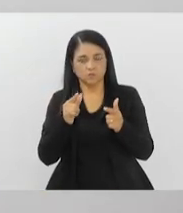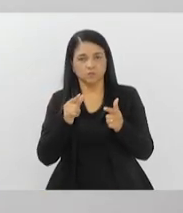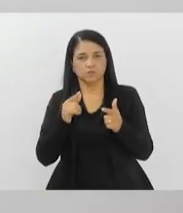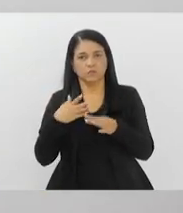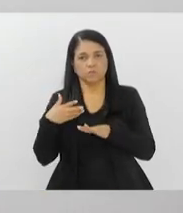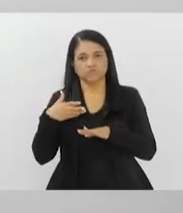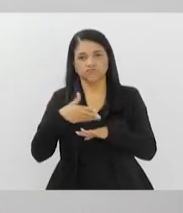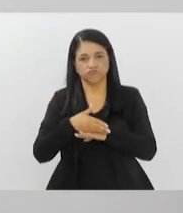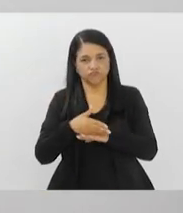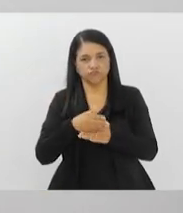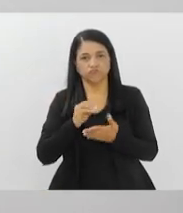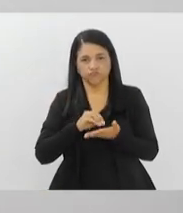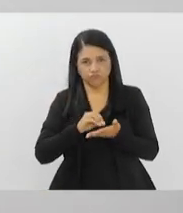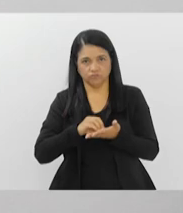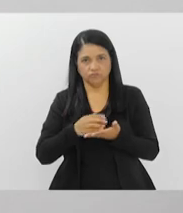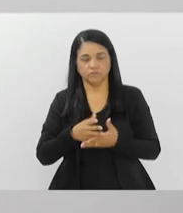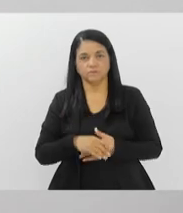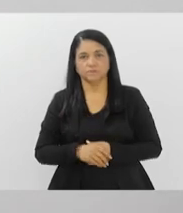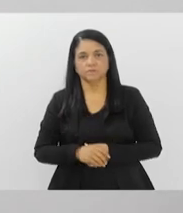no local.